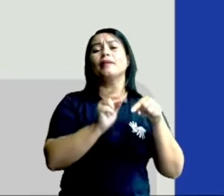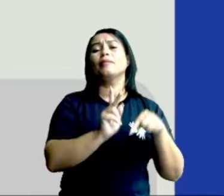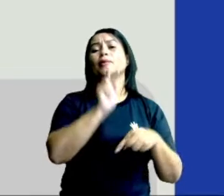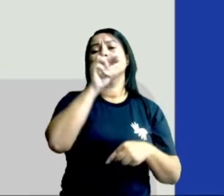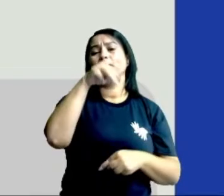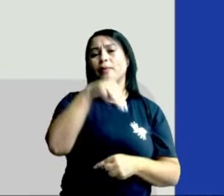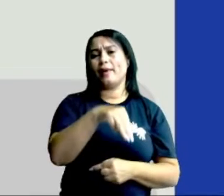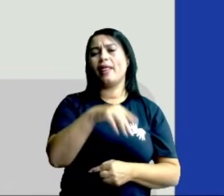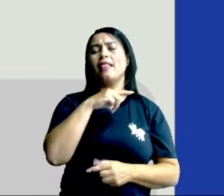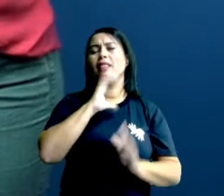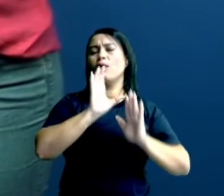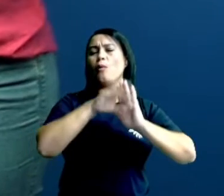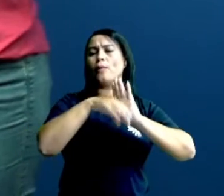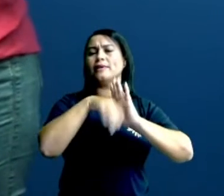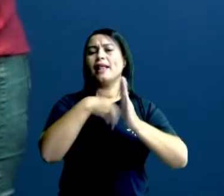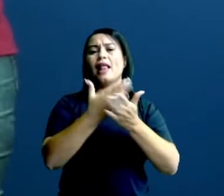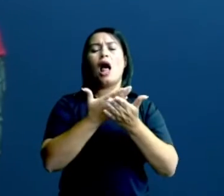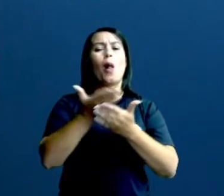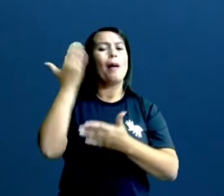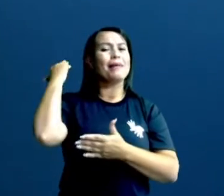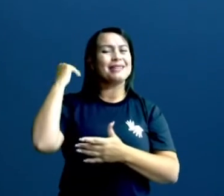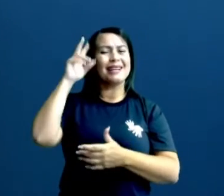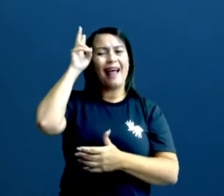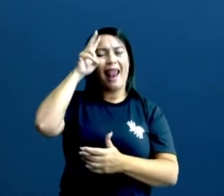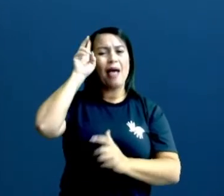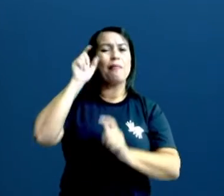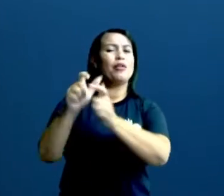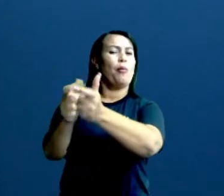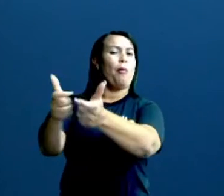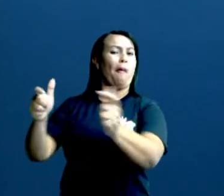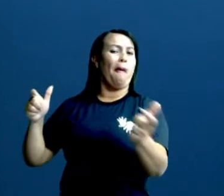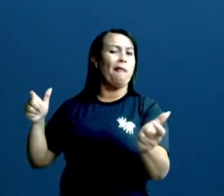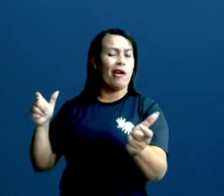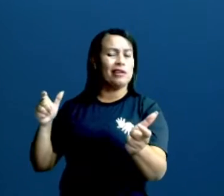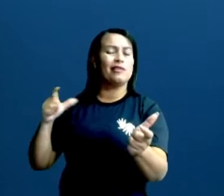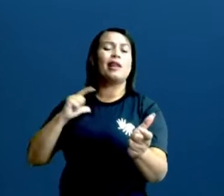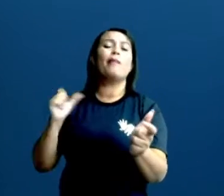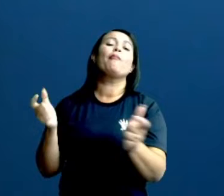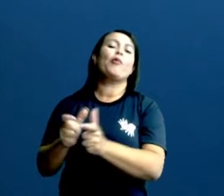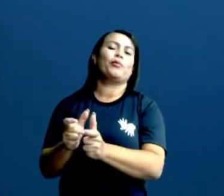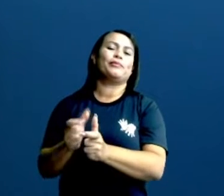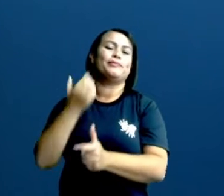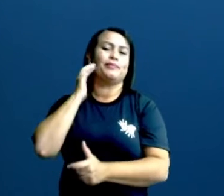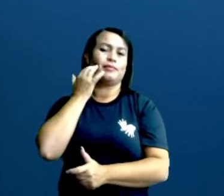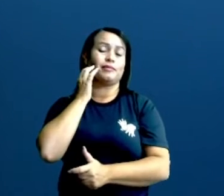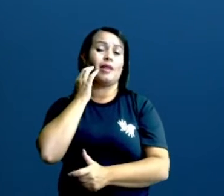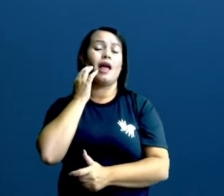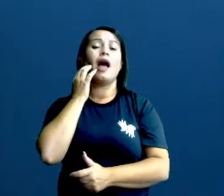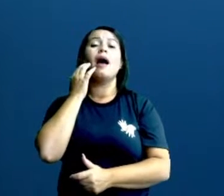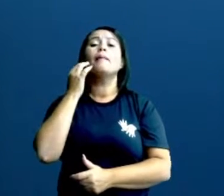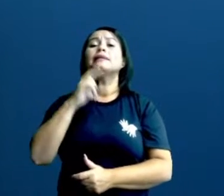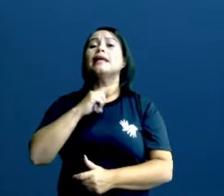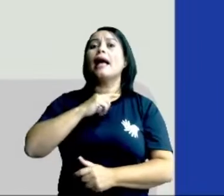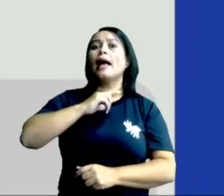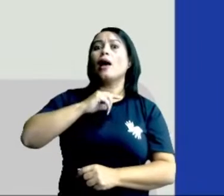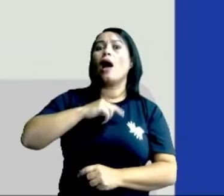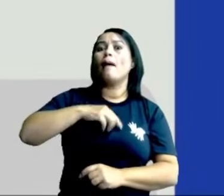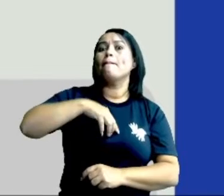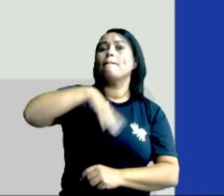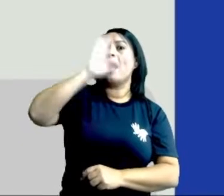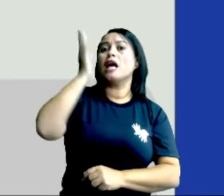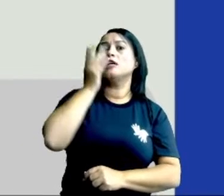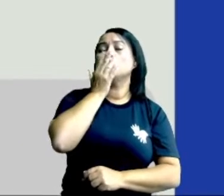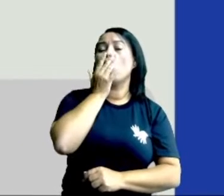aquele conceito da aula passada de povoado, né? Que a gente vai ter pouco povoado. Mas já quanto mais